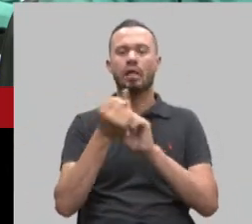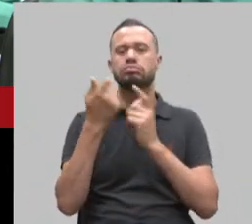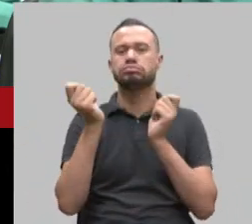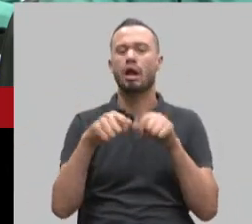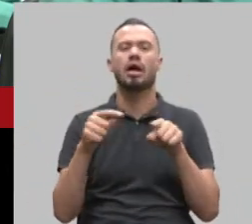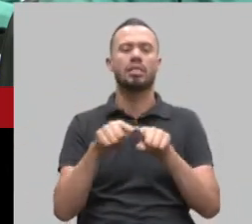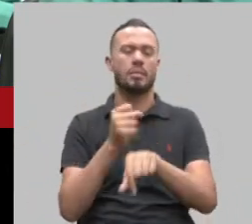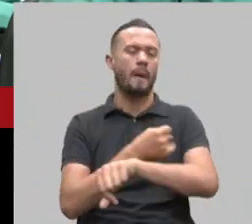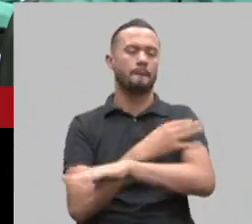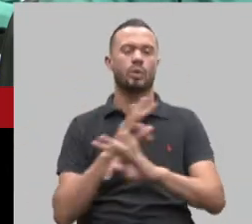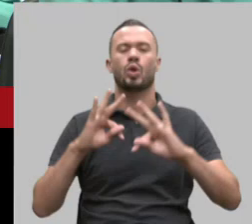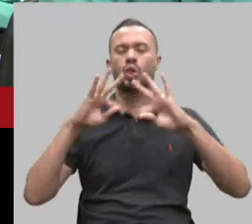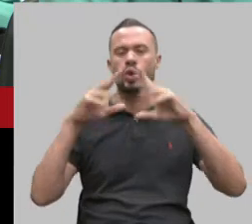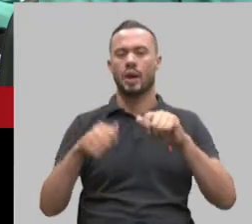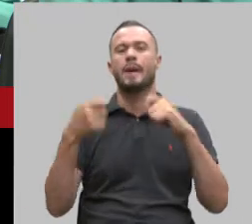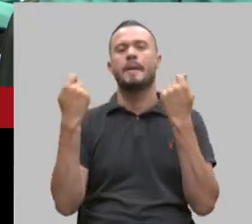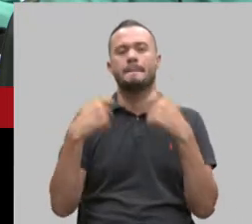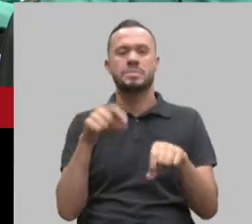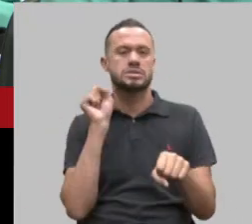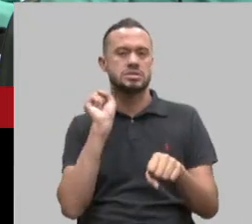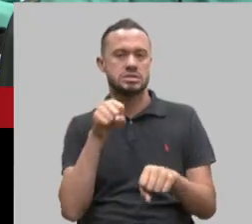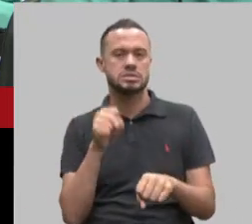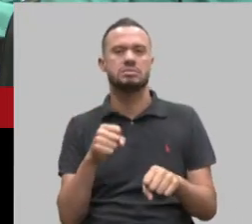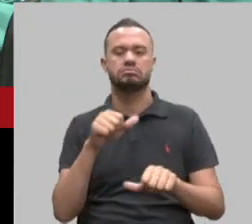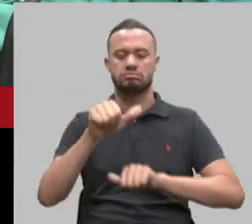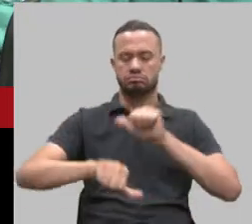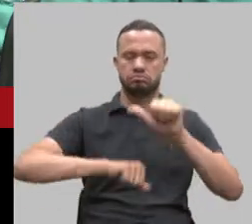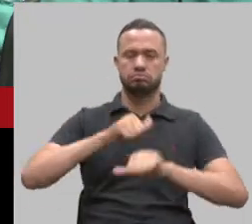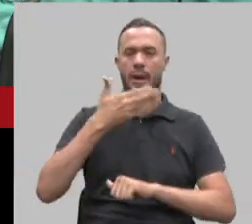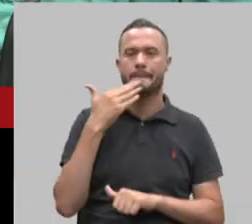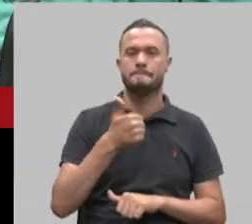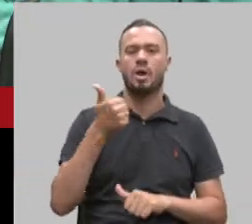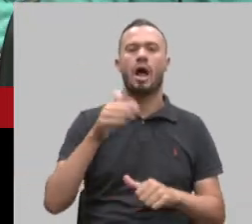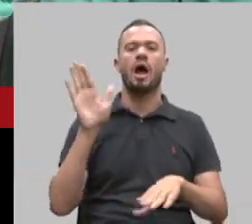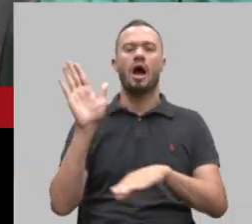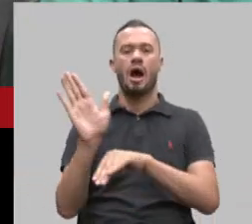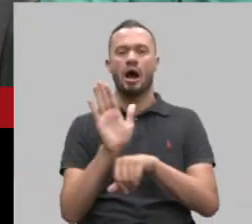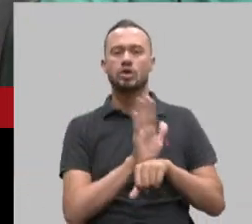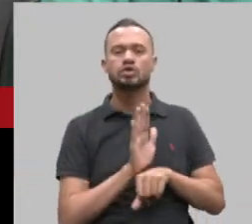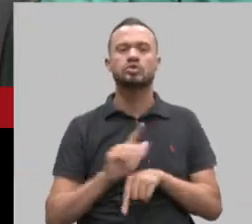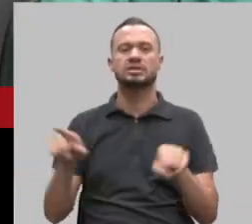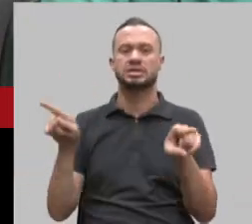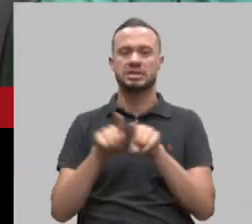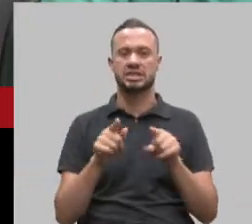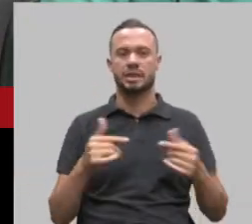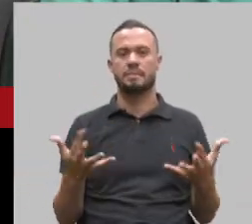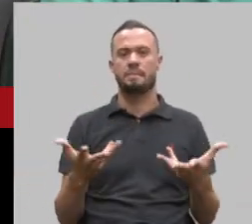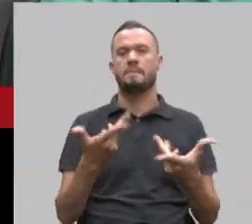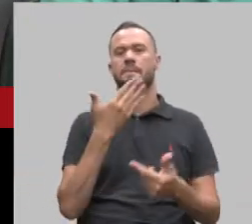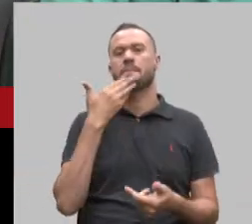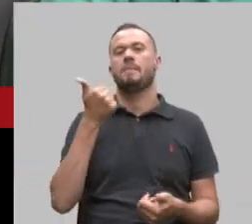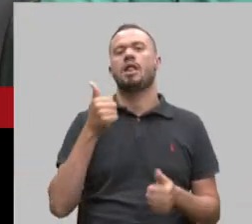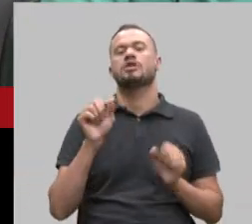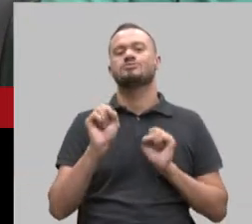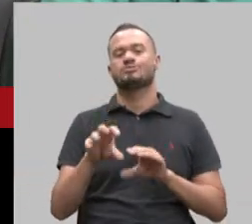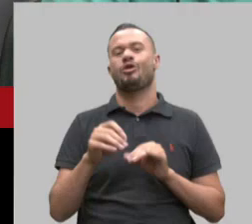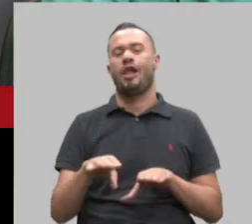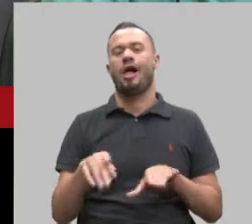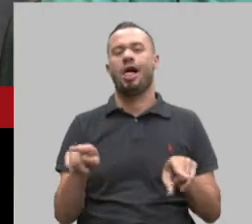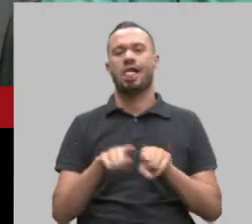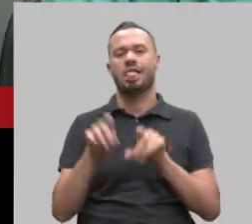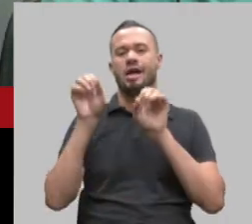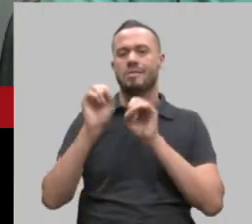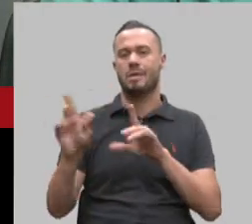gerais devemos sim procurar por modificação ajuda e qualificação no ensino escolar além da capacitação dos professores se